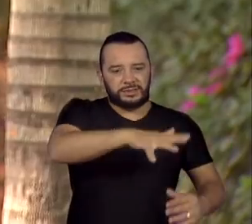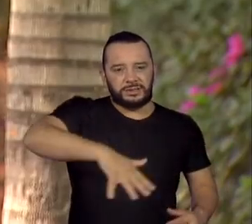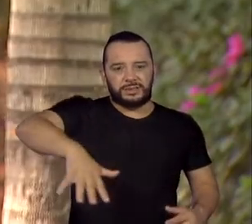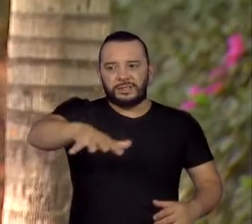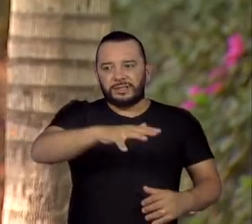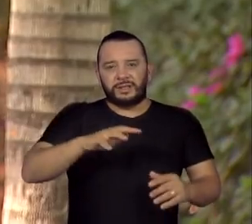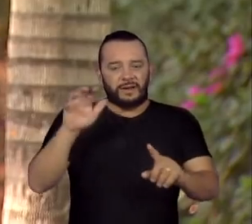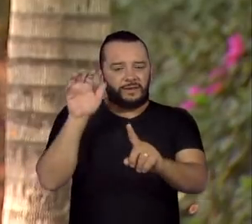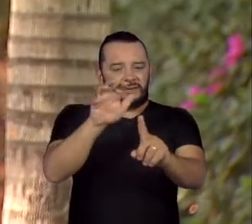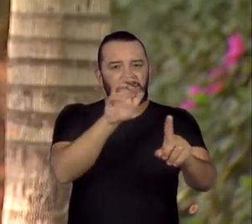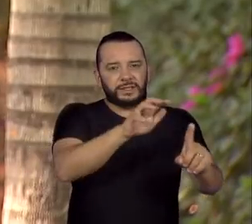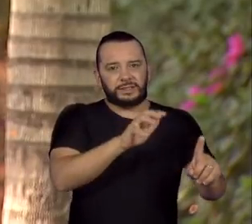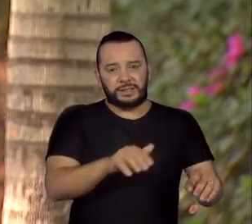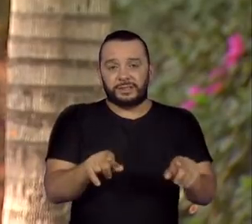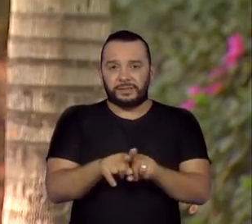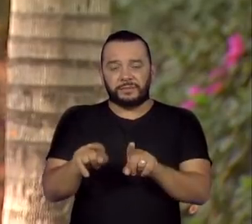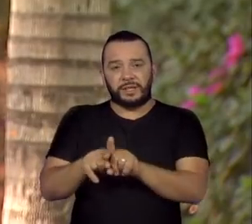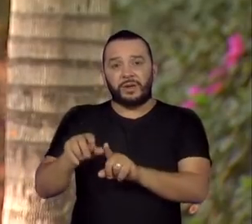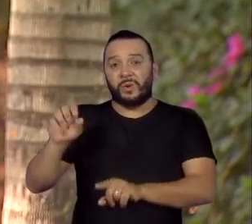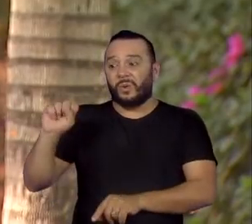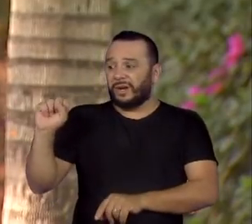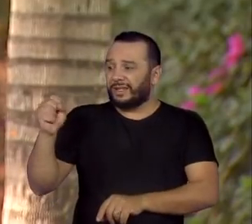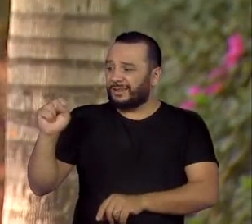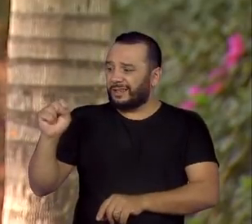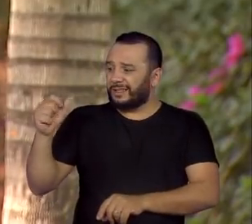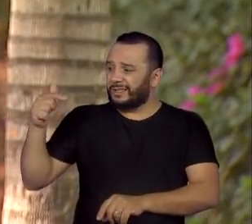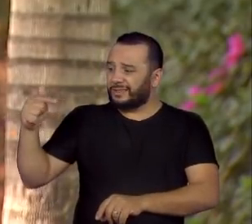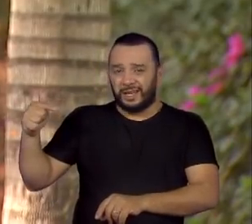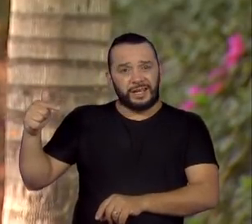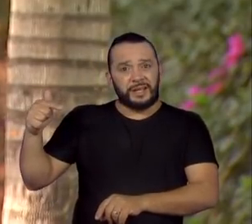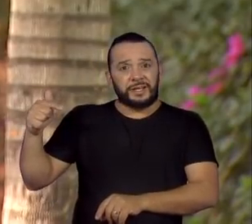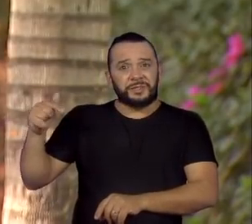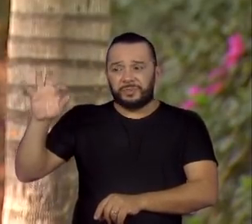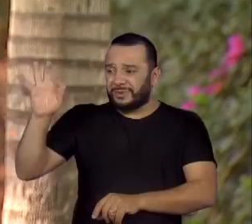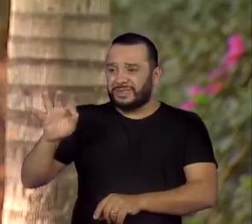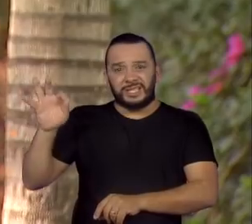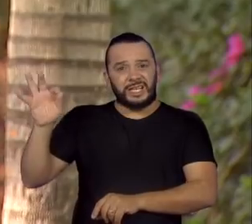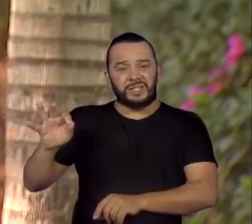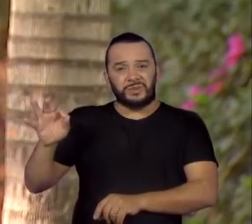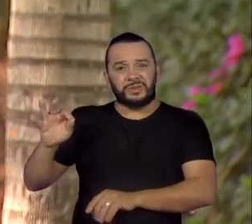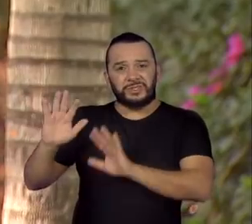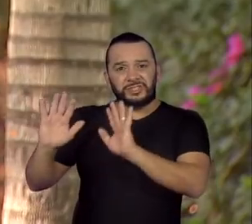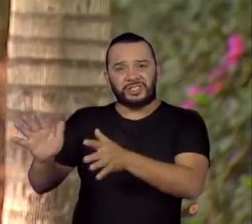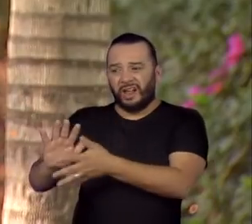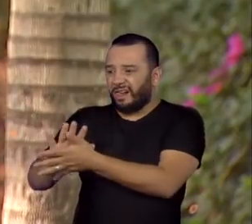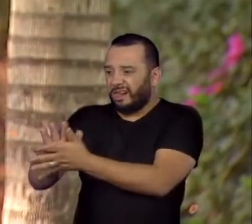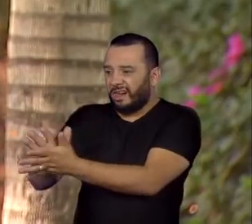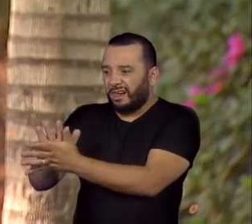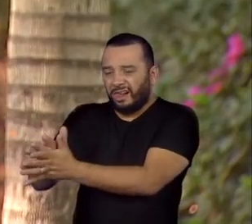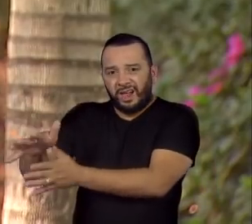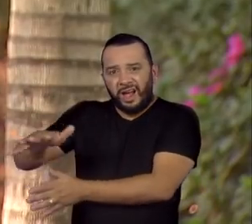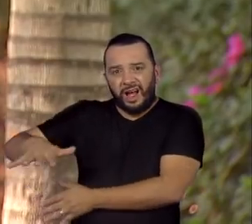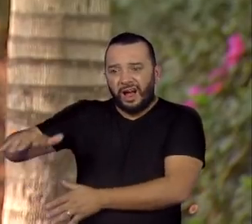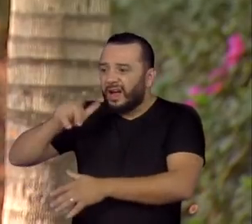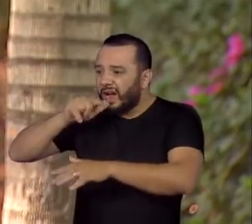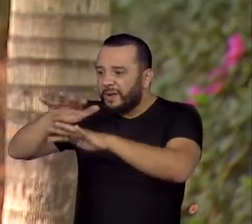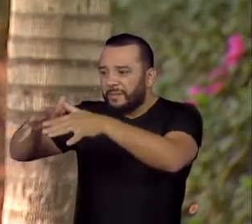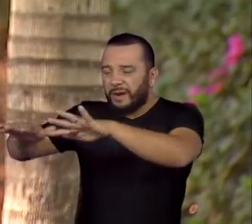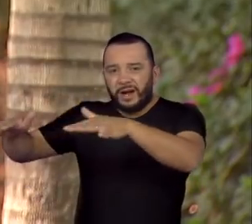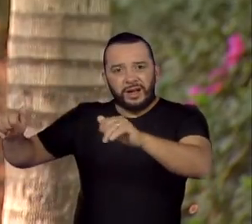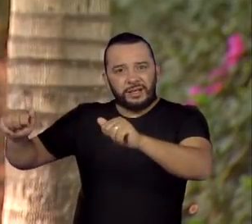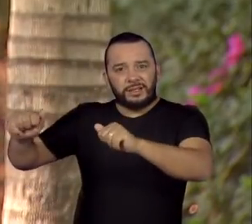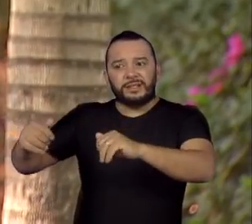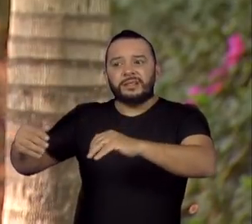87% dos ambientes marinhos. A nossa interferência é tamanha que provoca a perda da biodiversidade